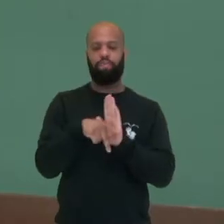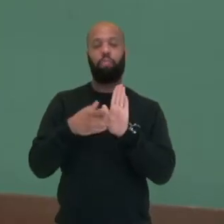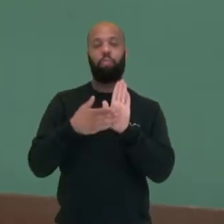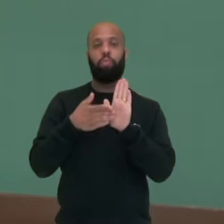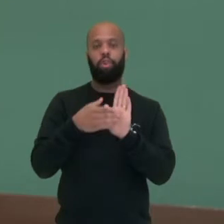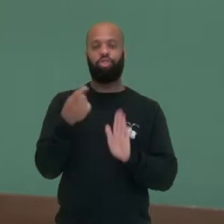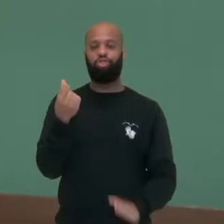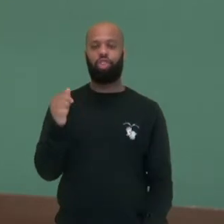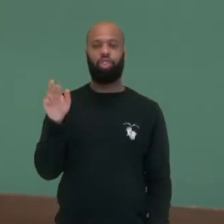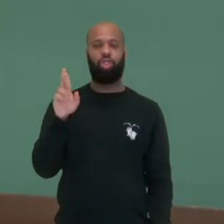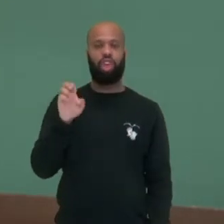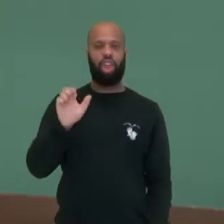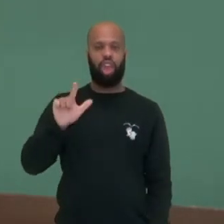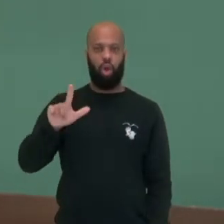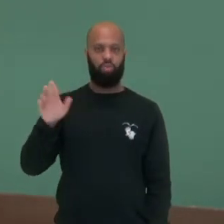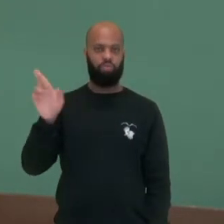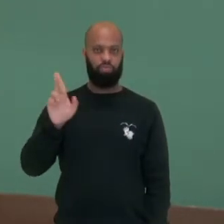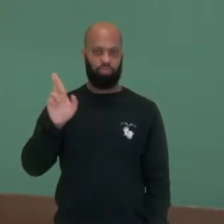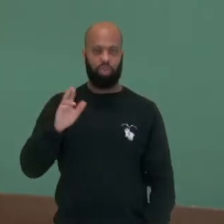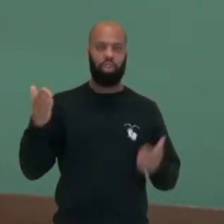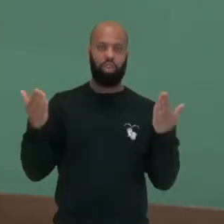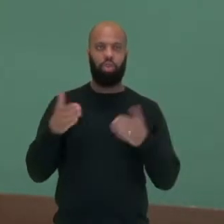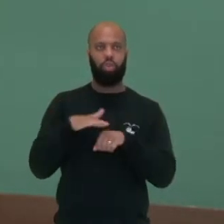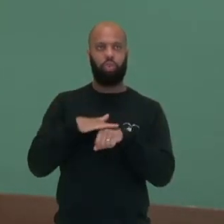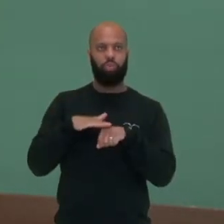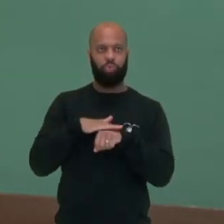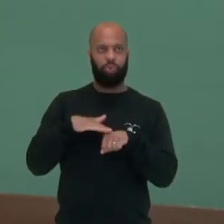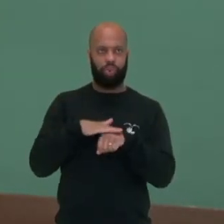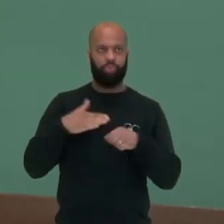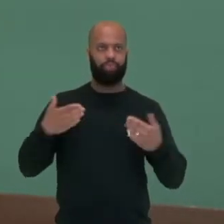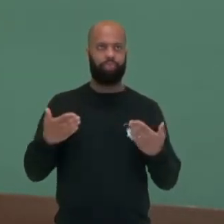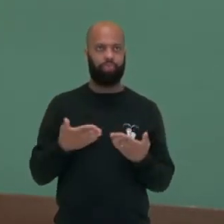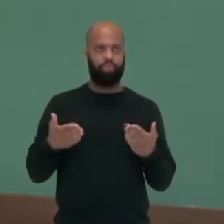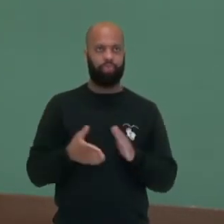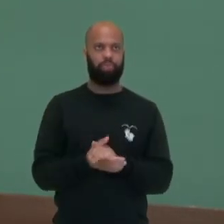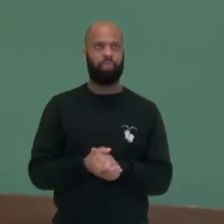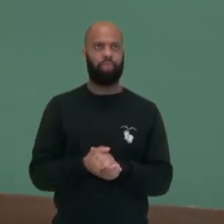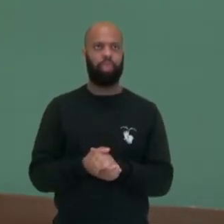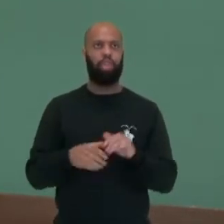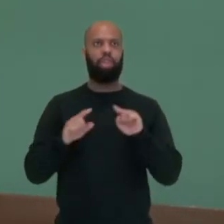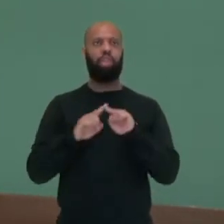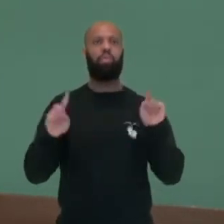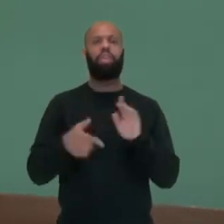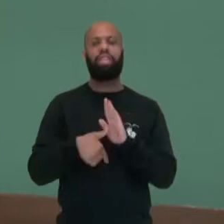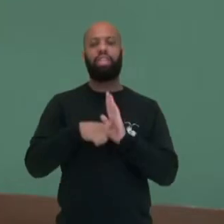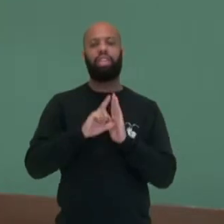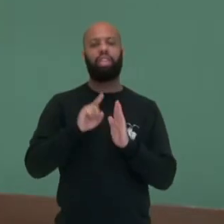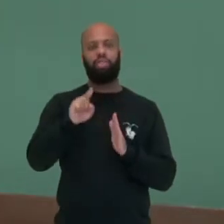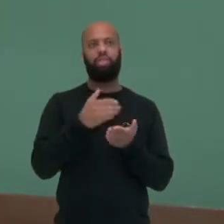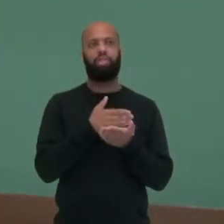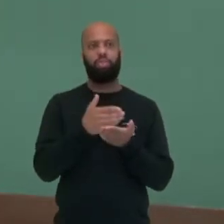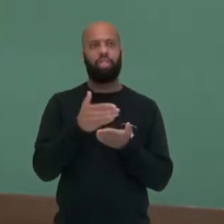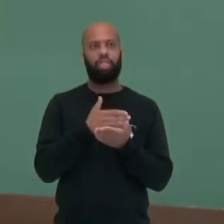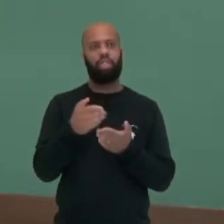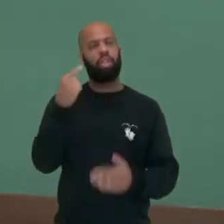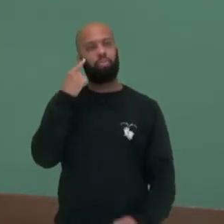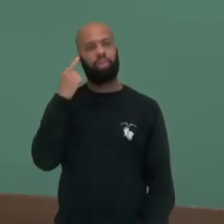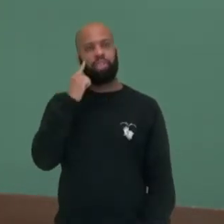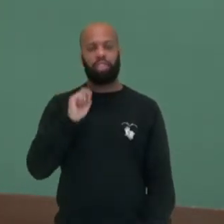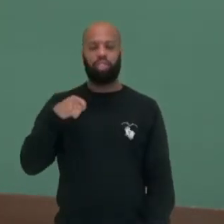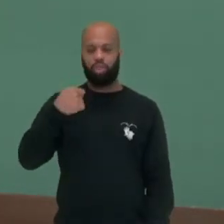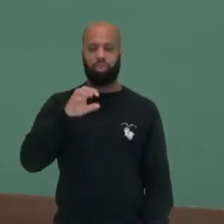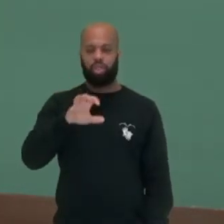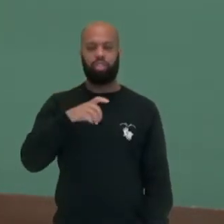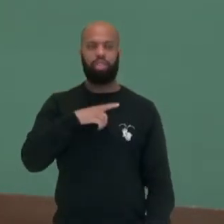Como chegamos até isso? Vamos conversar sobre isso nessa aula. Mas antes, para você começar a pensar bem sobre